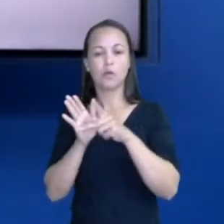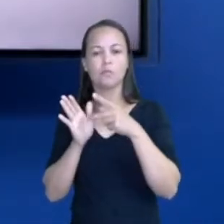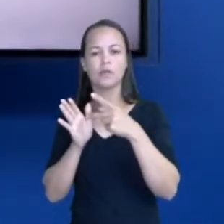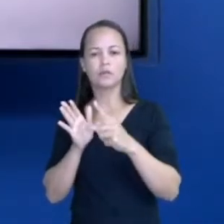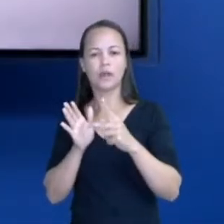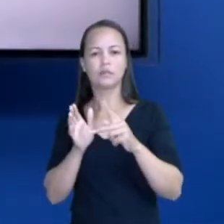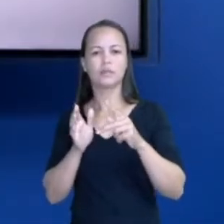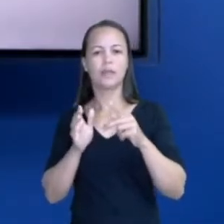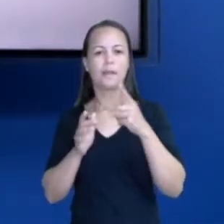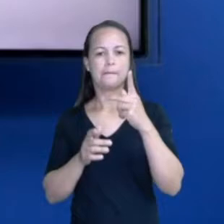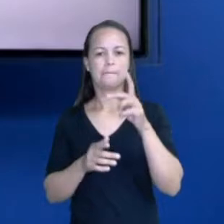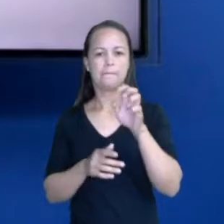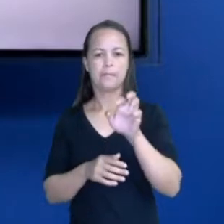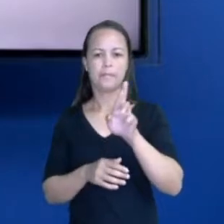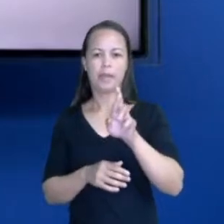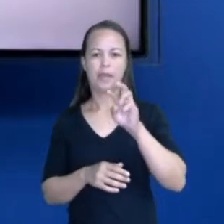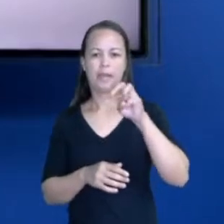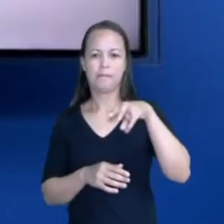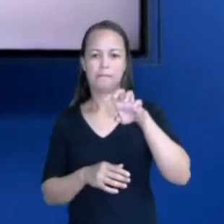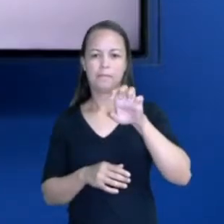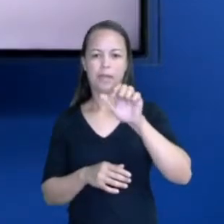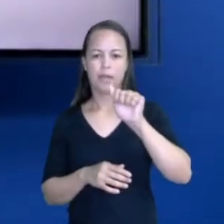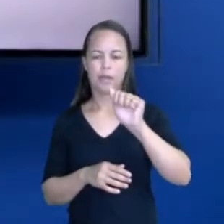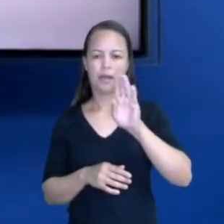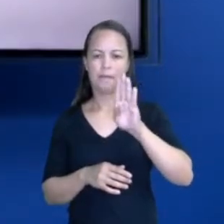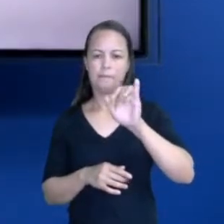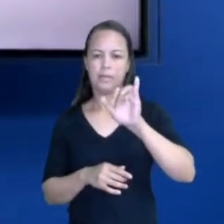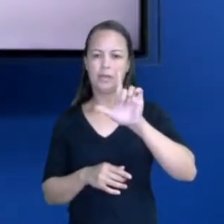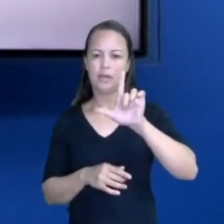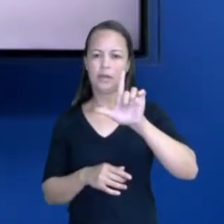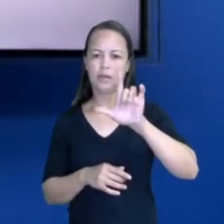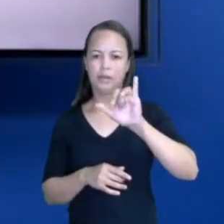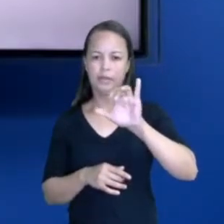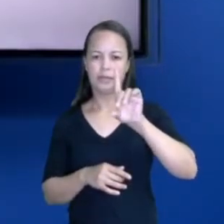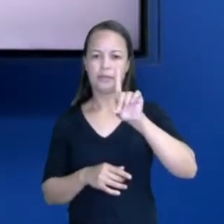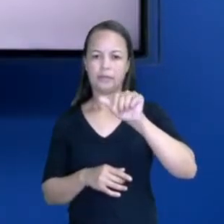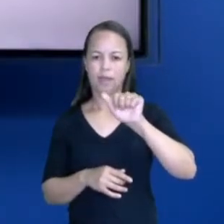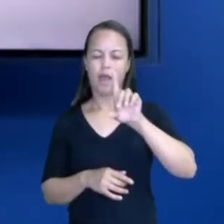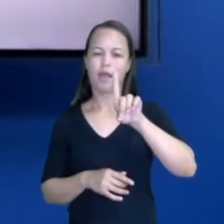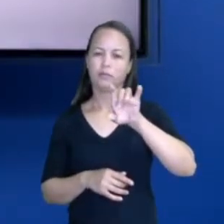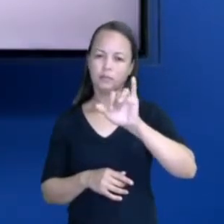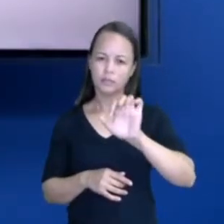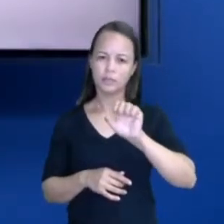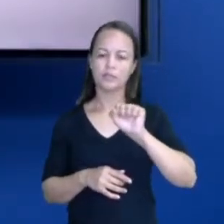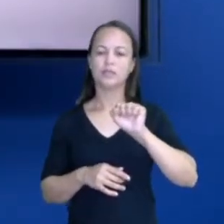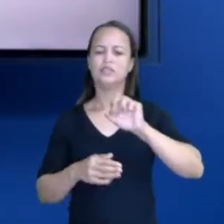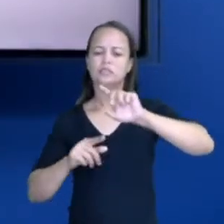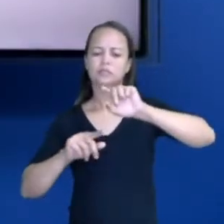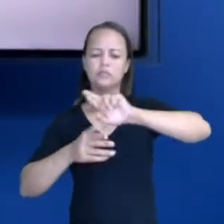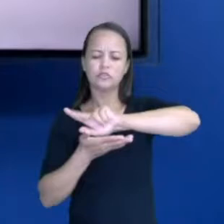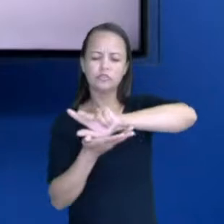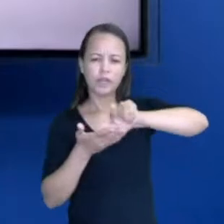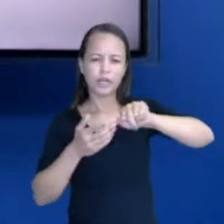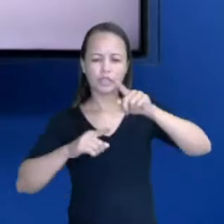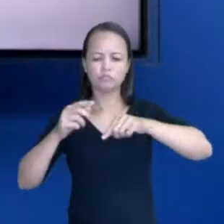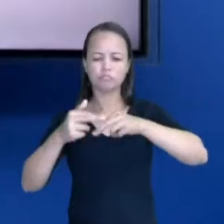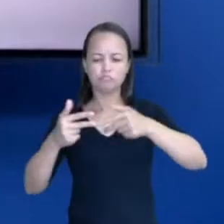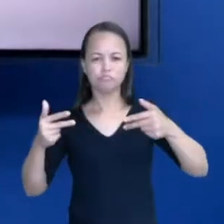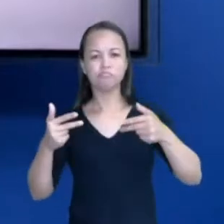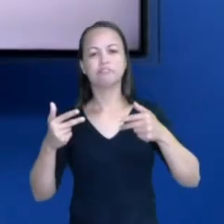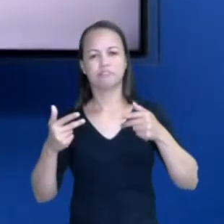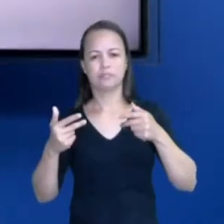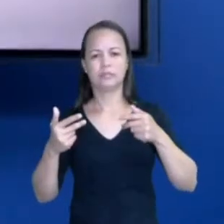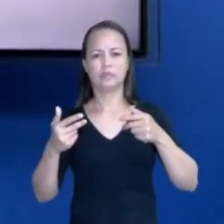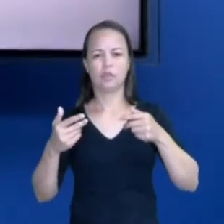de permeabilidade de diferentes materiais, certo? Esse é um dos nossos principais objetivos